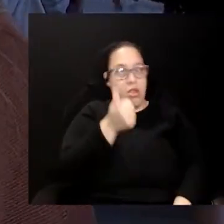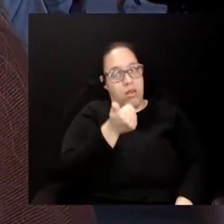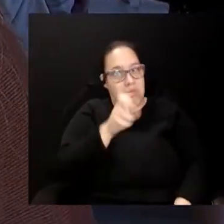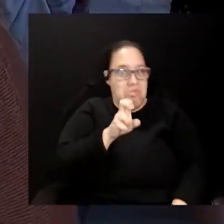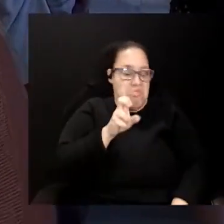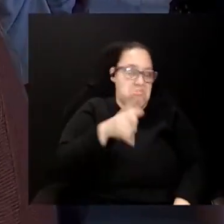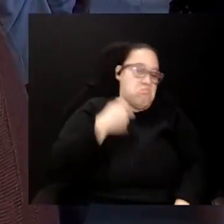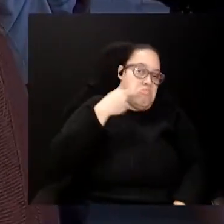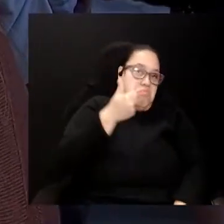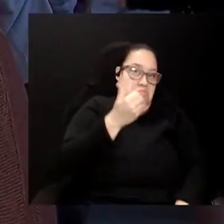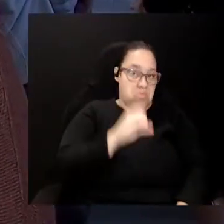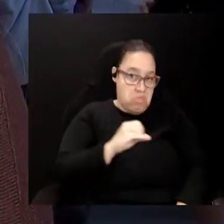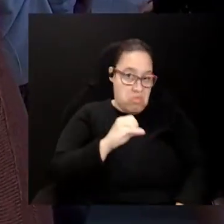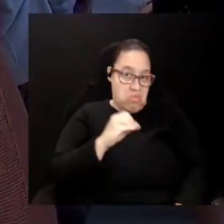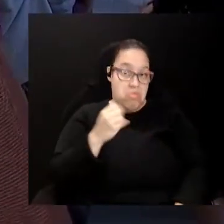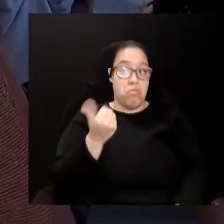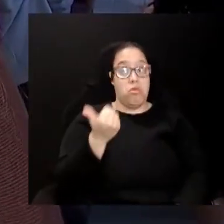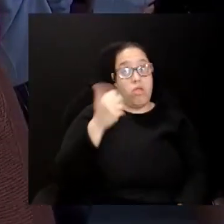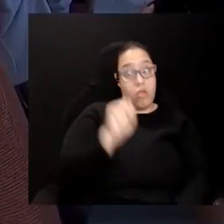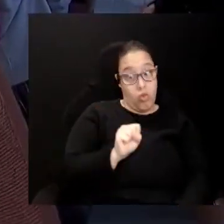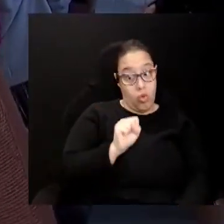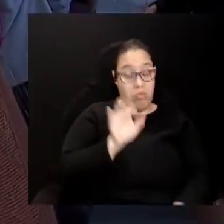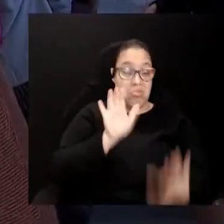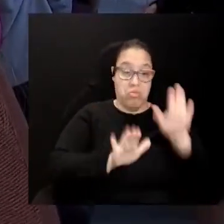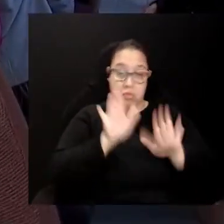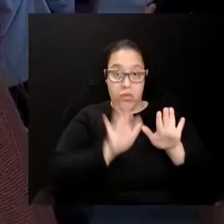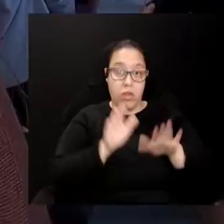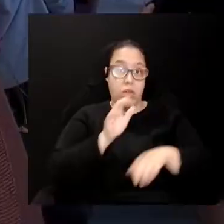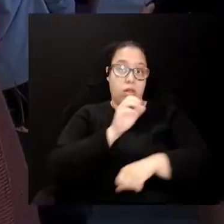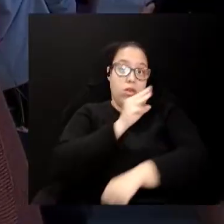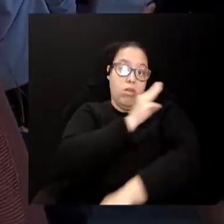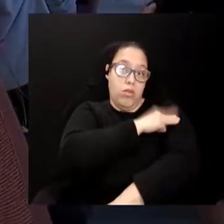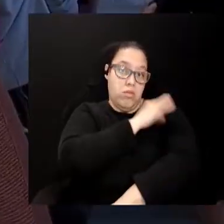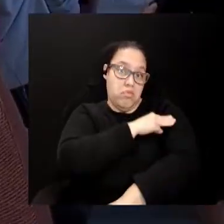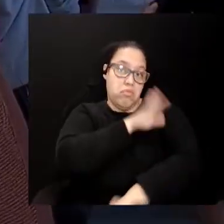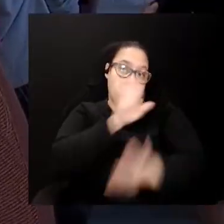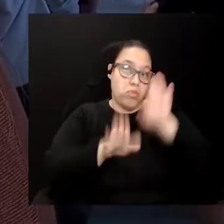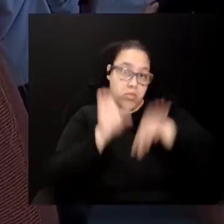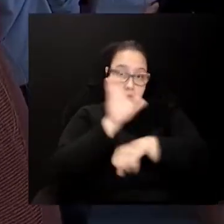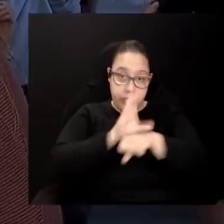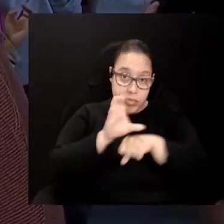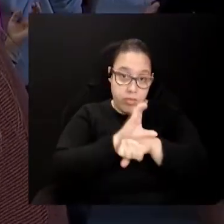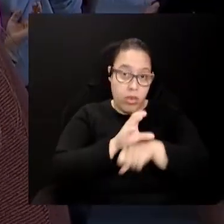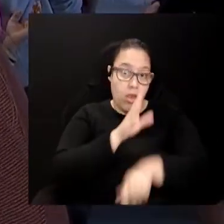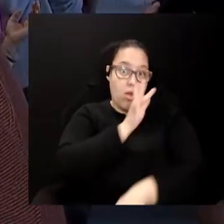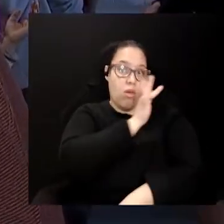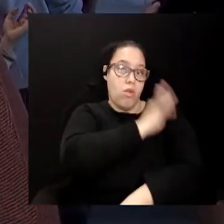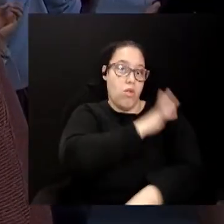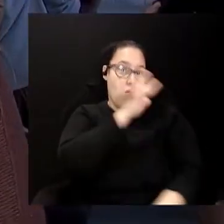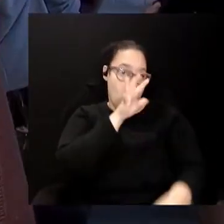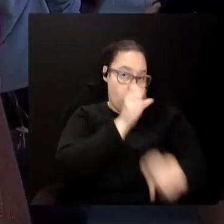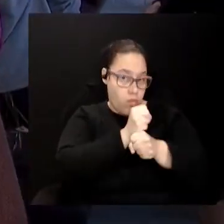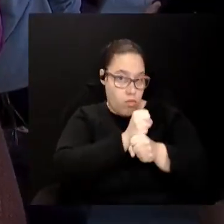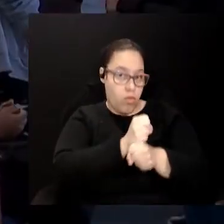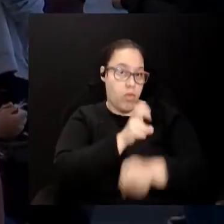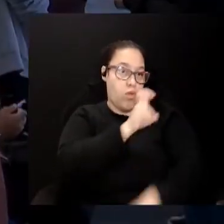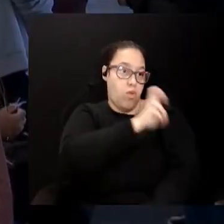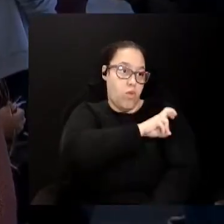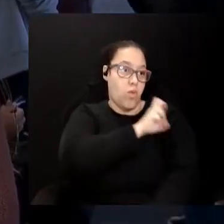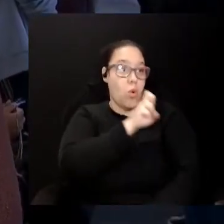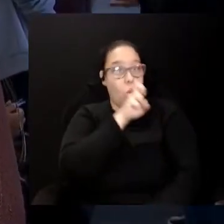que é 18. E também a escolaridade. Dependendo do curso, vai ser fundamental completo, 5º ano ou então ensino